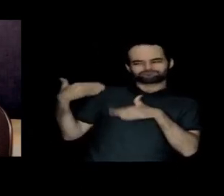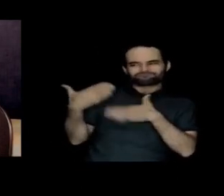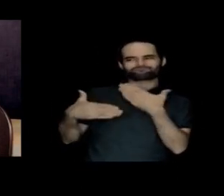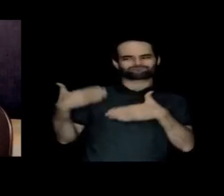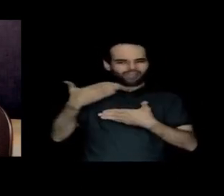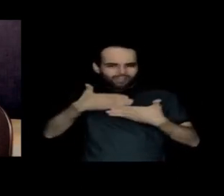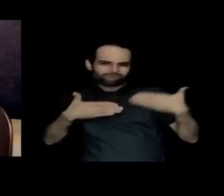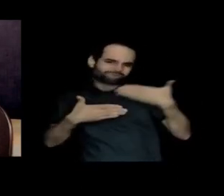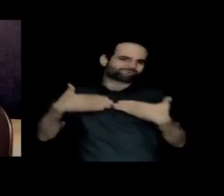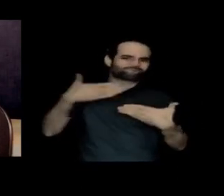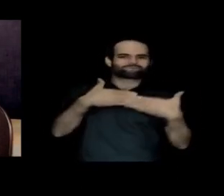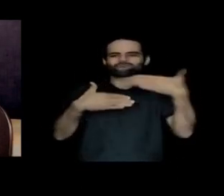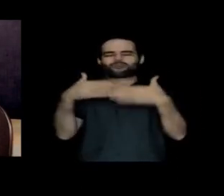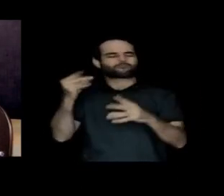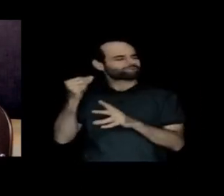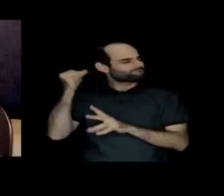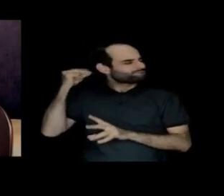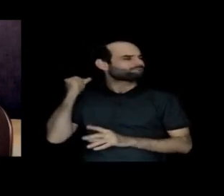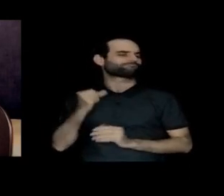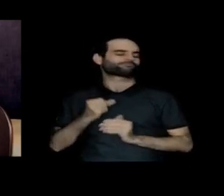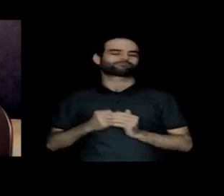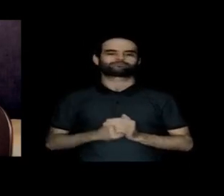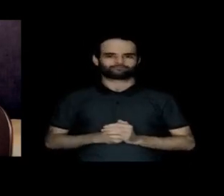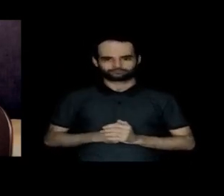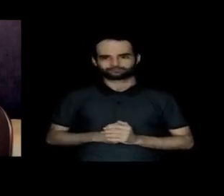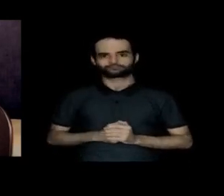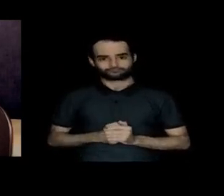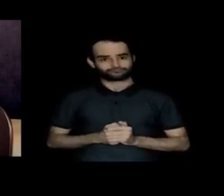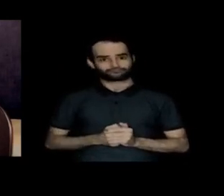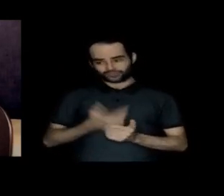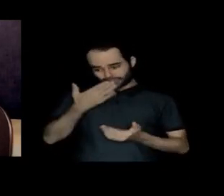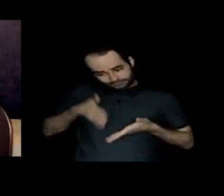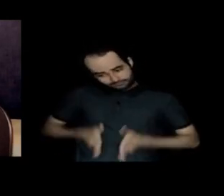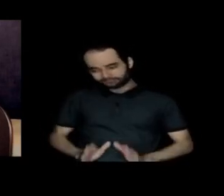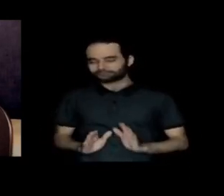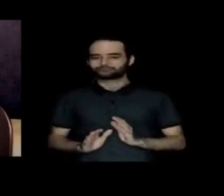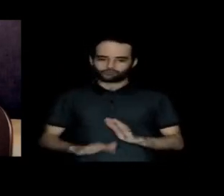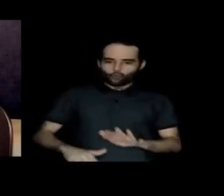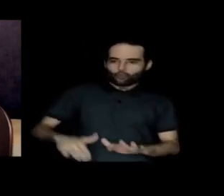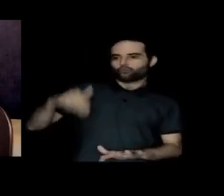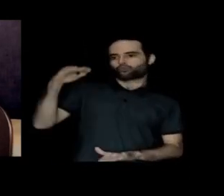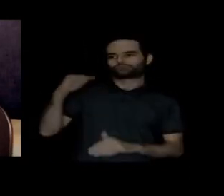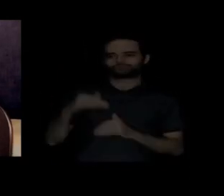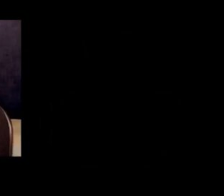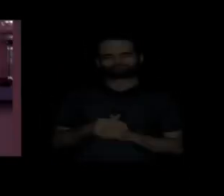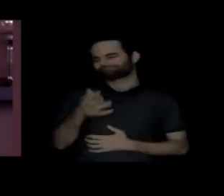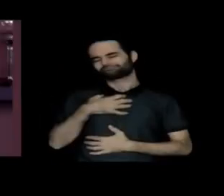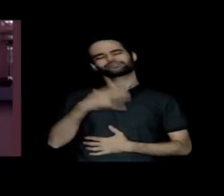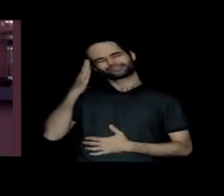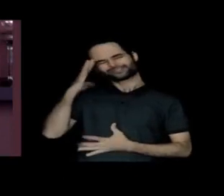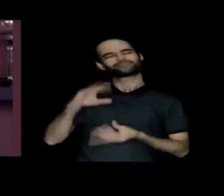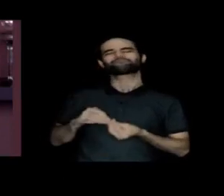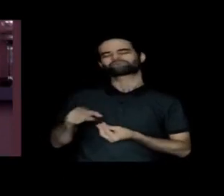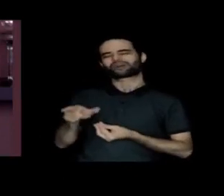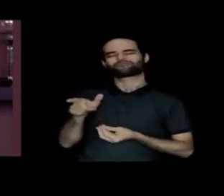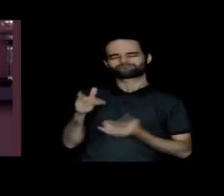de uma luta mesmo que vinha sendo construída há muito tempo, né? Desde o nascimento dela. Eu não